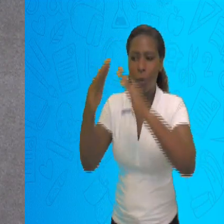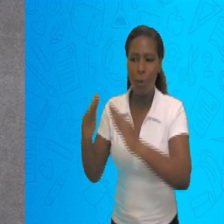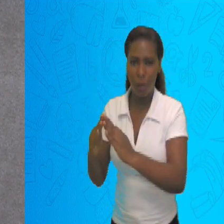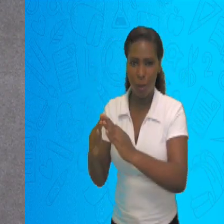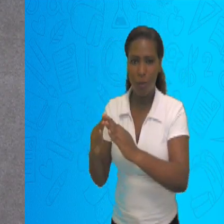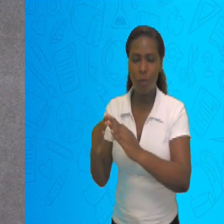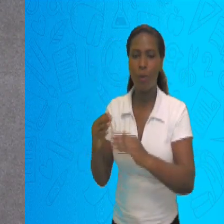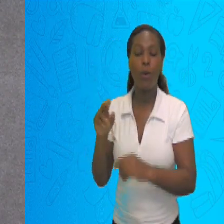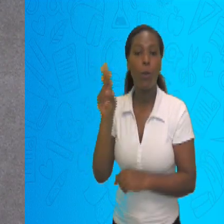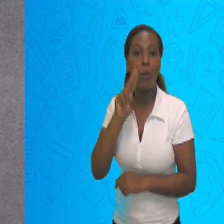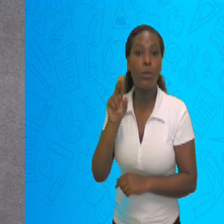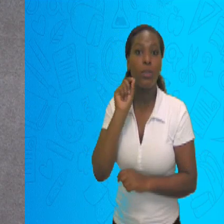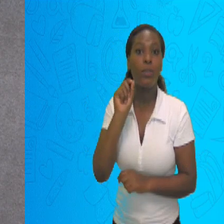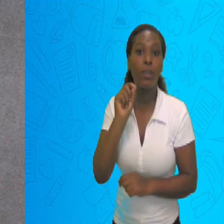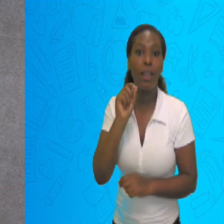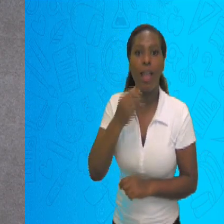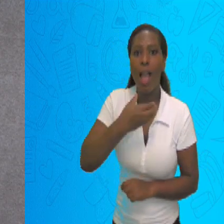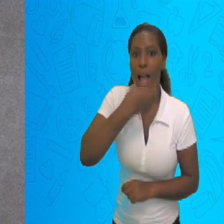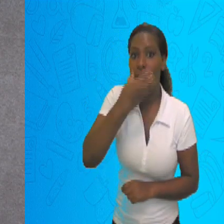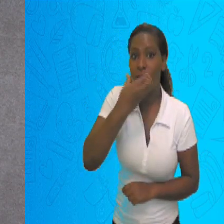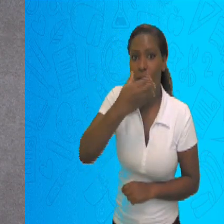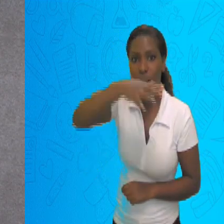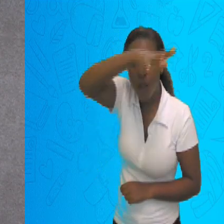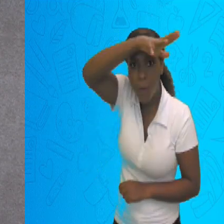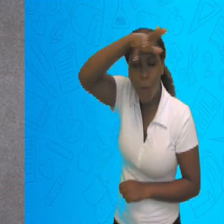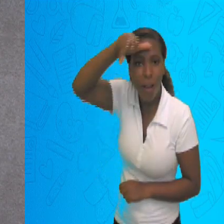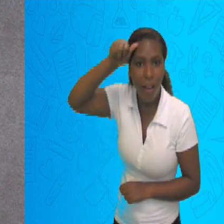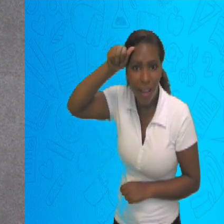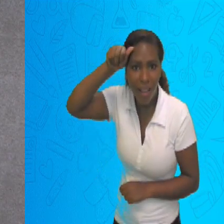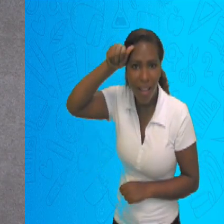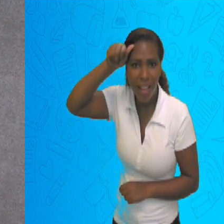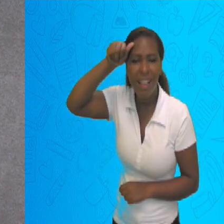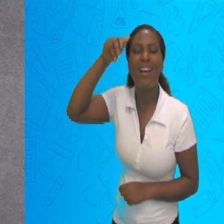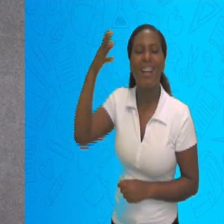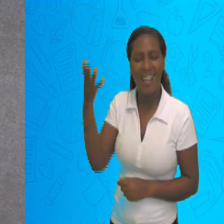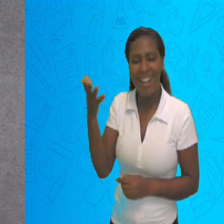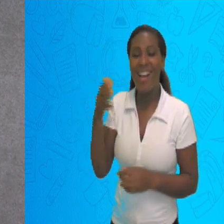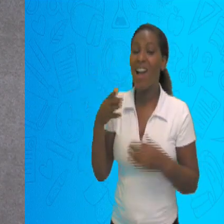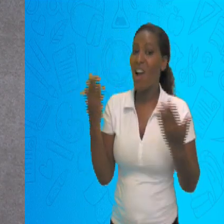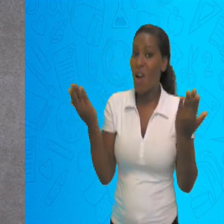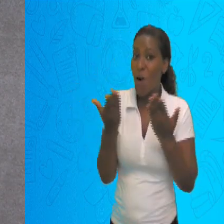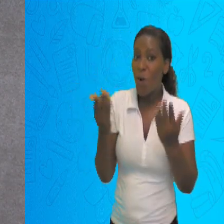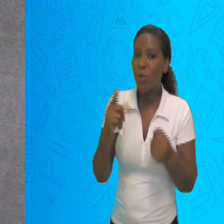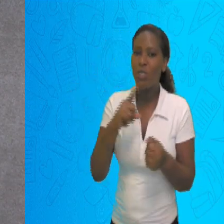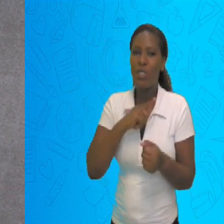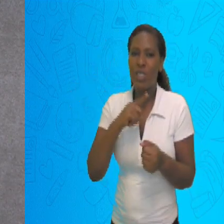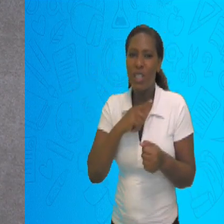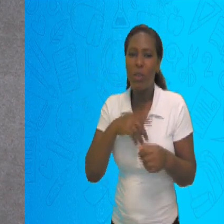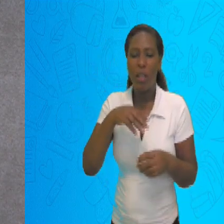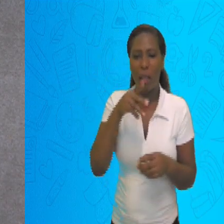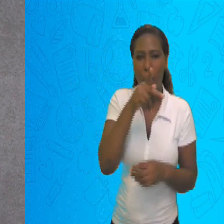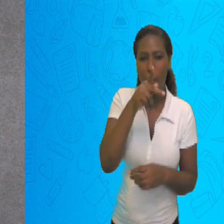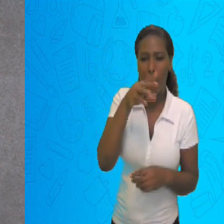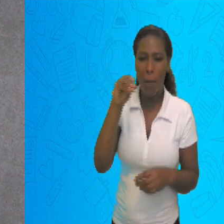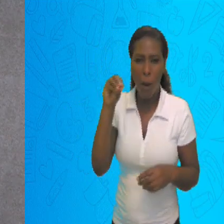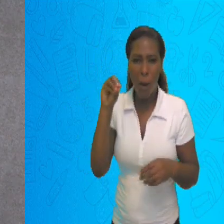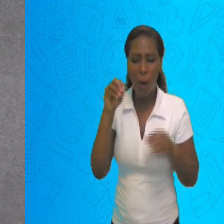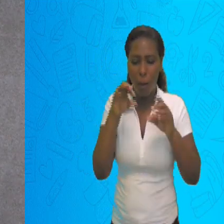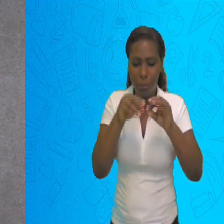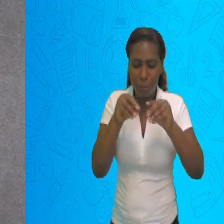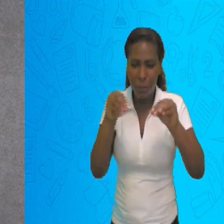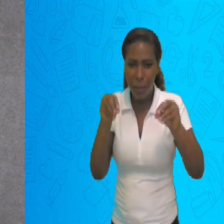nossa, né? E que hoje ela está tanto líquida como em pó na nossa